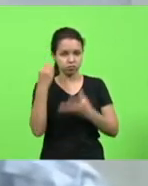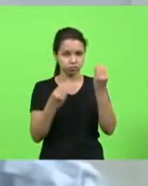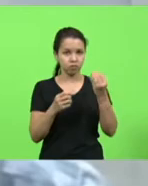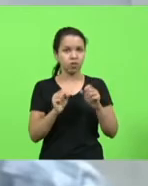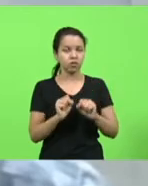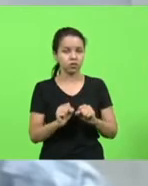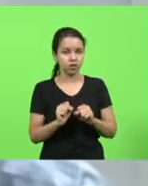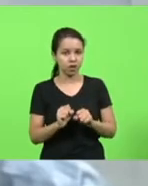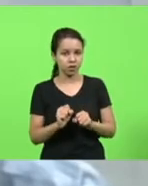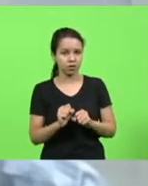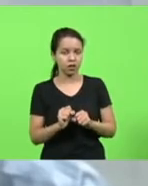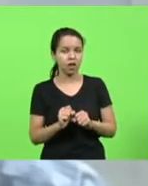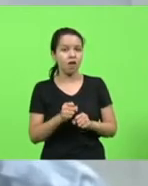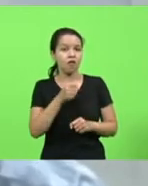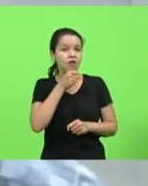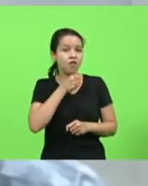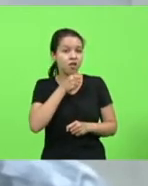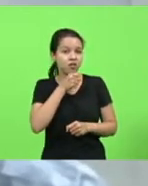e